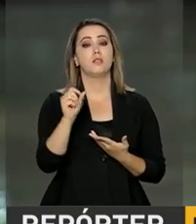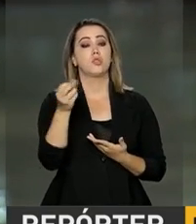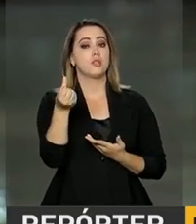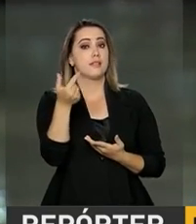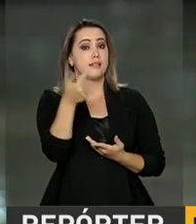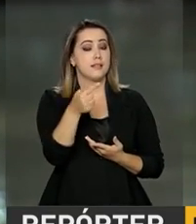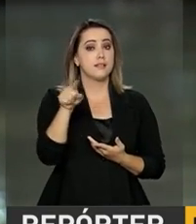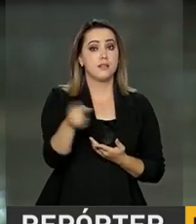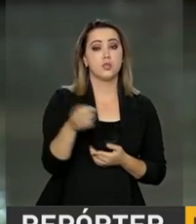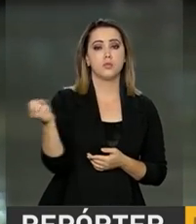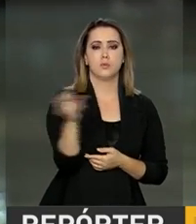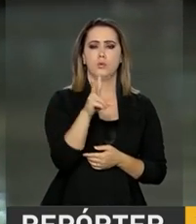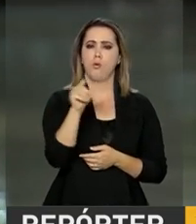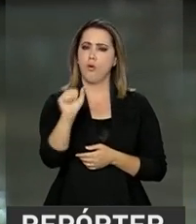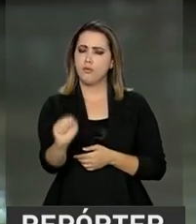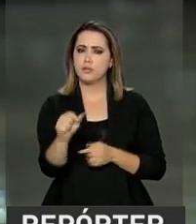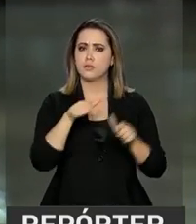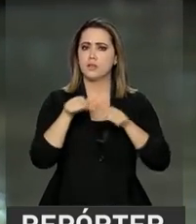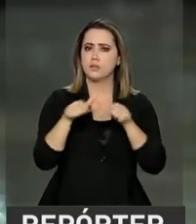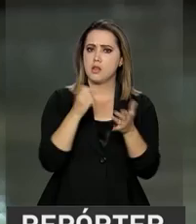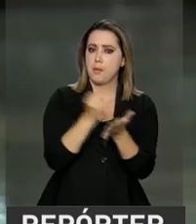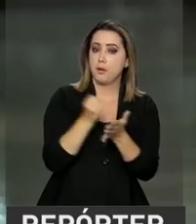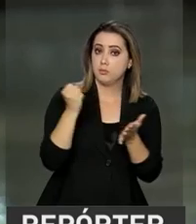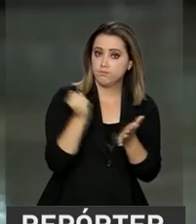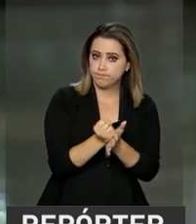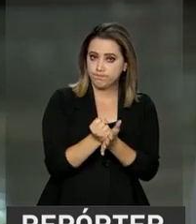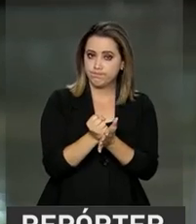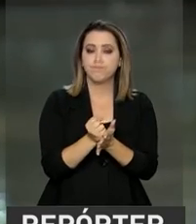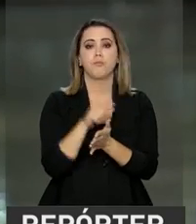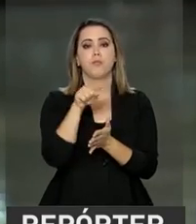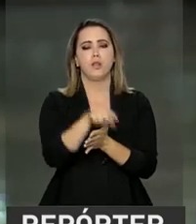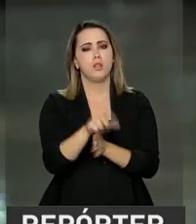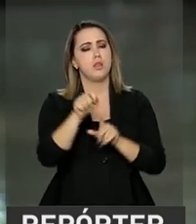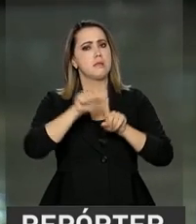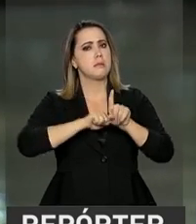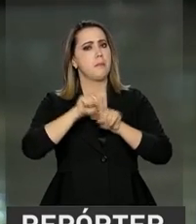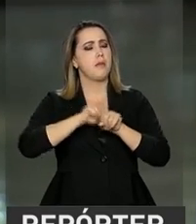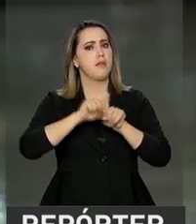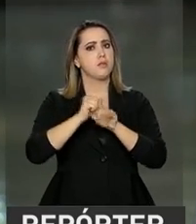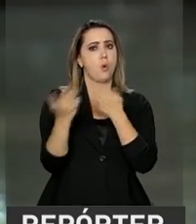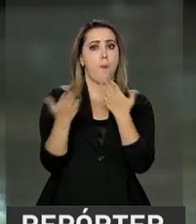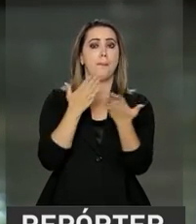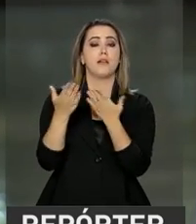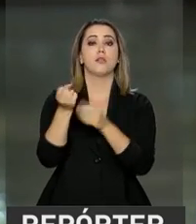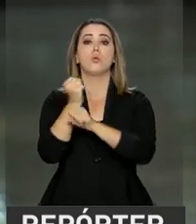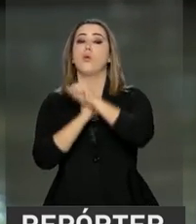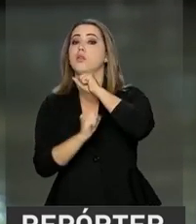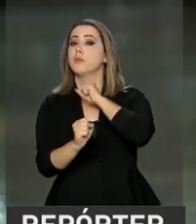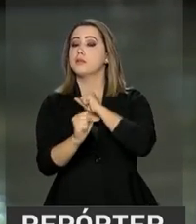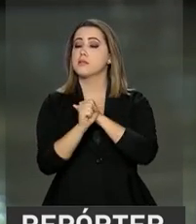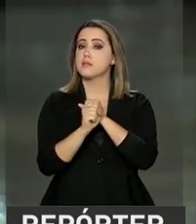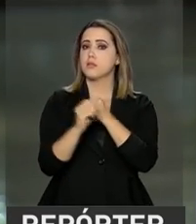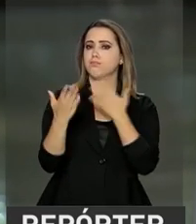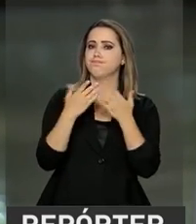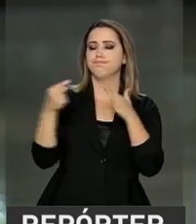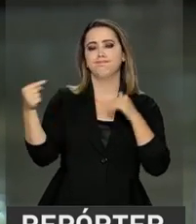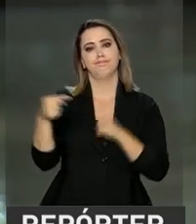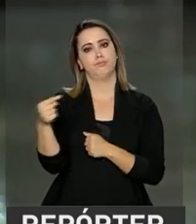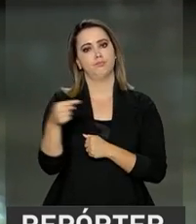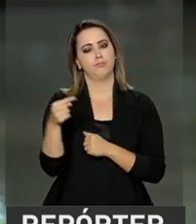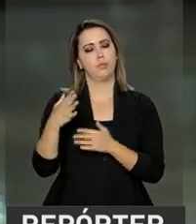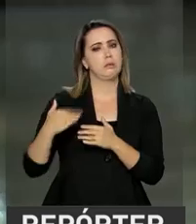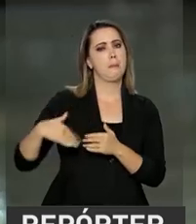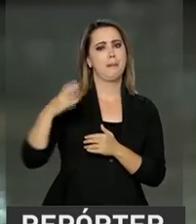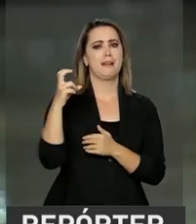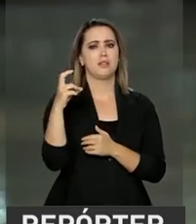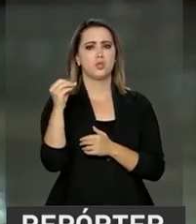67.000 novas vagas com carteira assinada no país neste mesmo período do ano passado o balanço foi negativo com